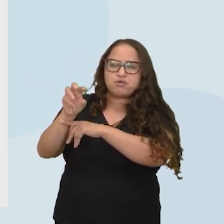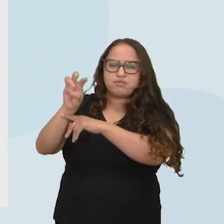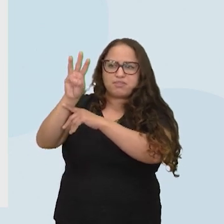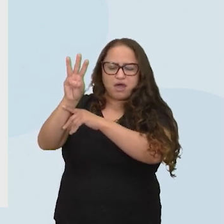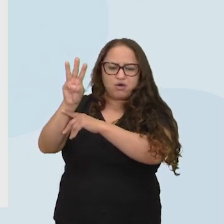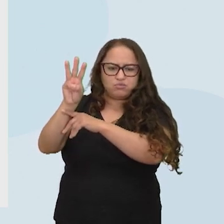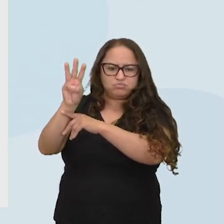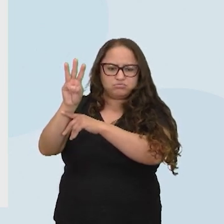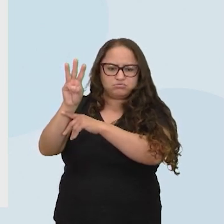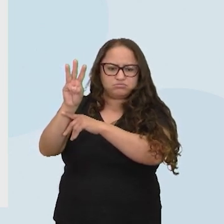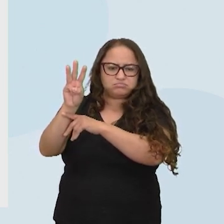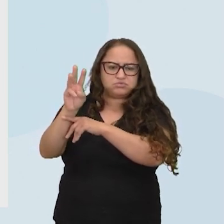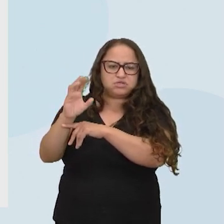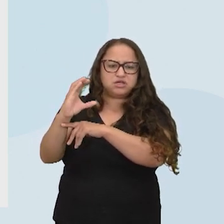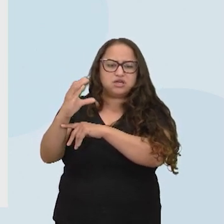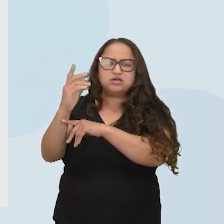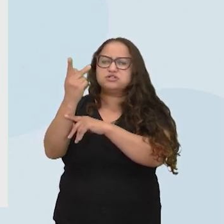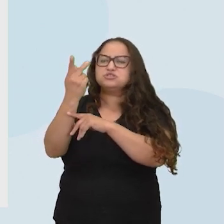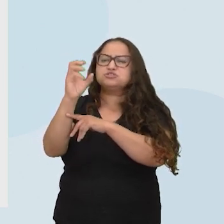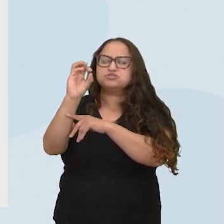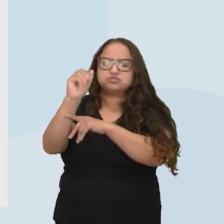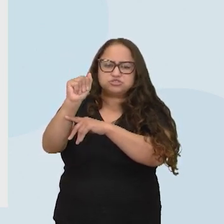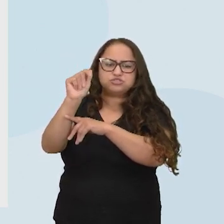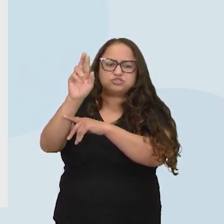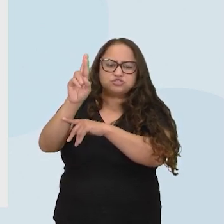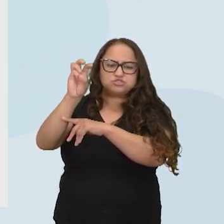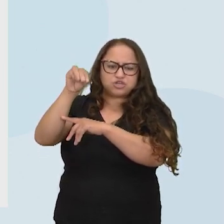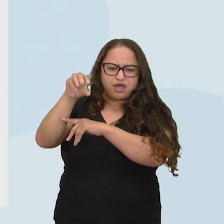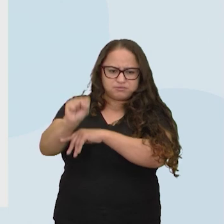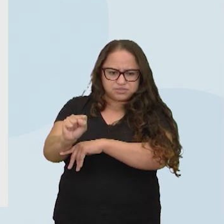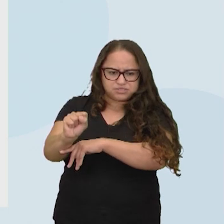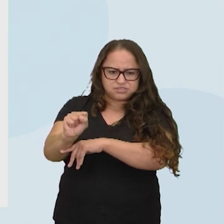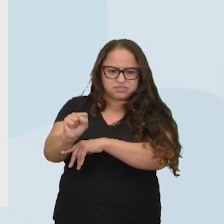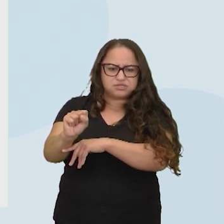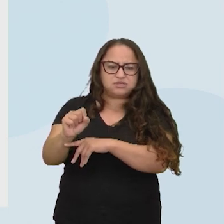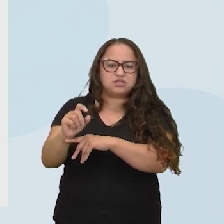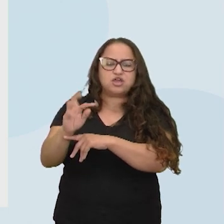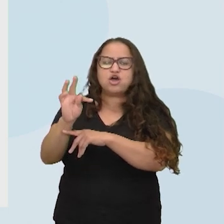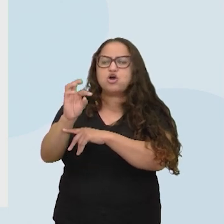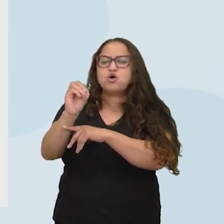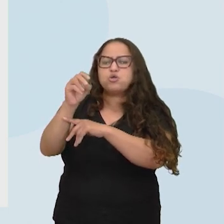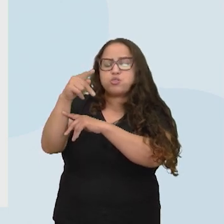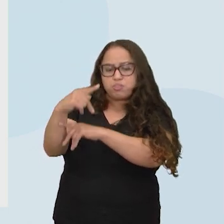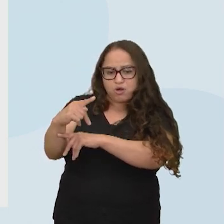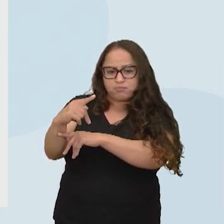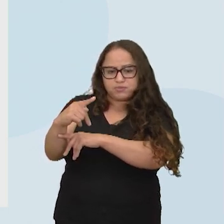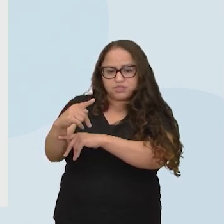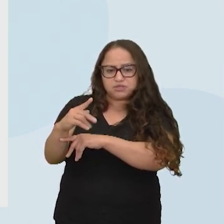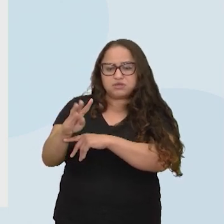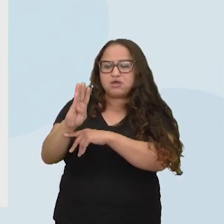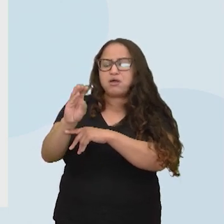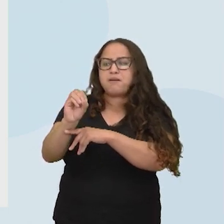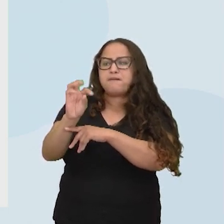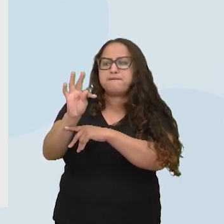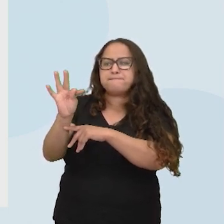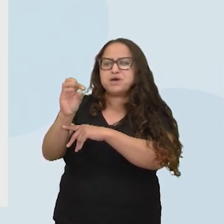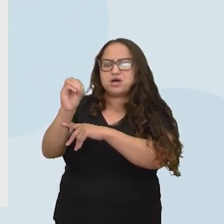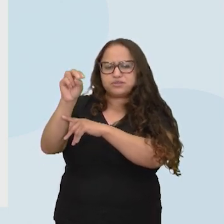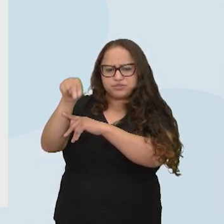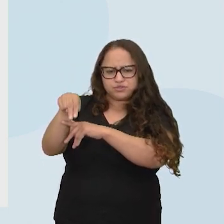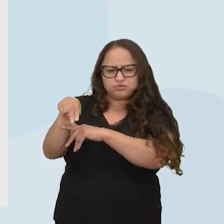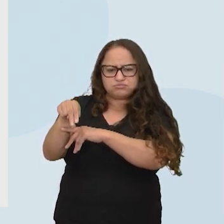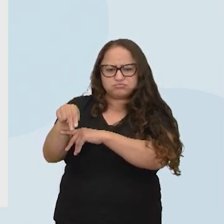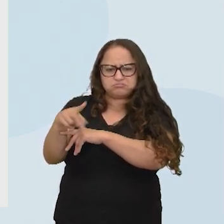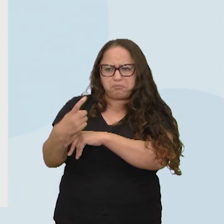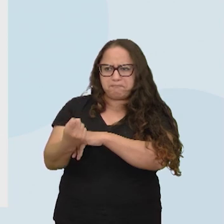Letrinha D, charms, C, top, com a letrinha T, bottom e o strange,